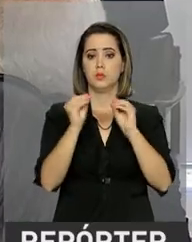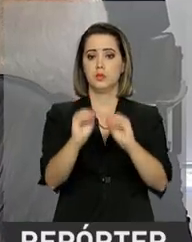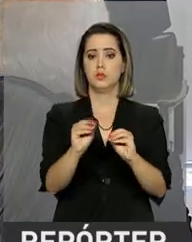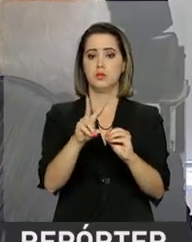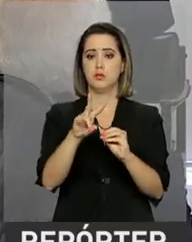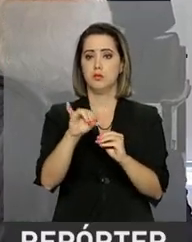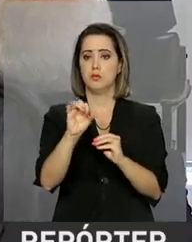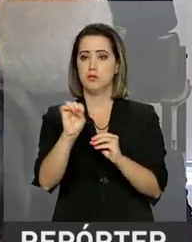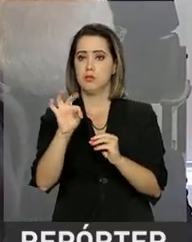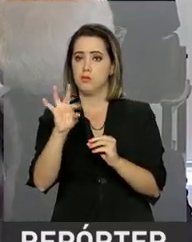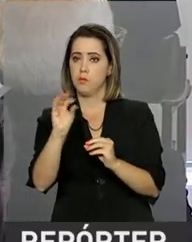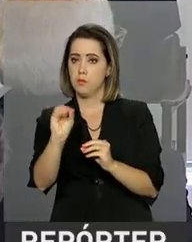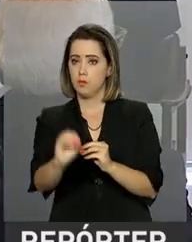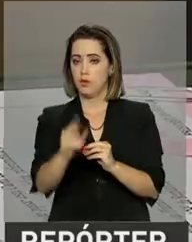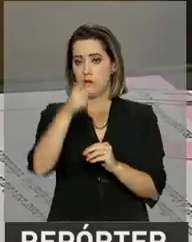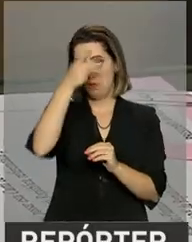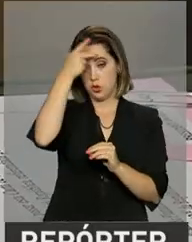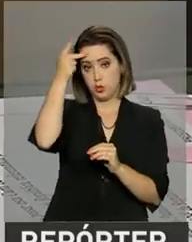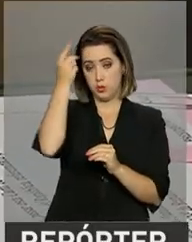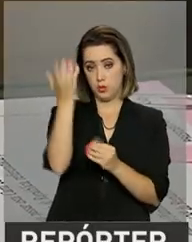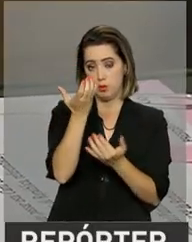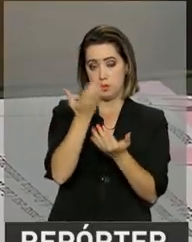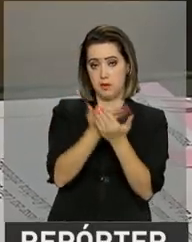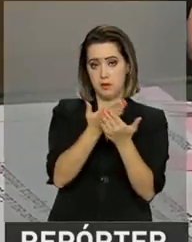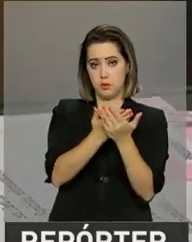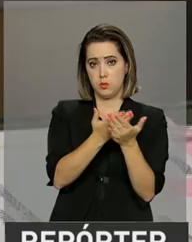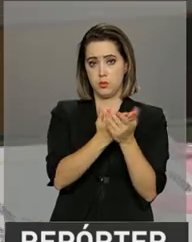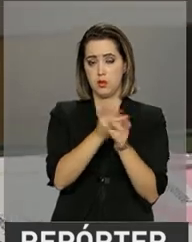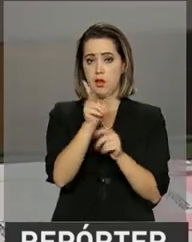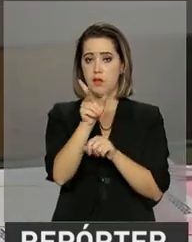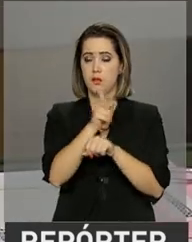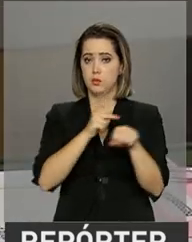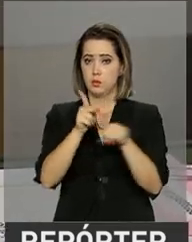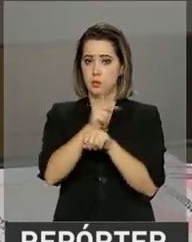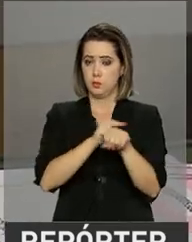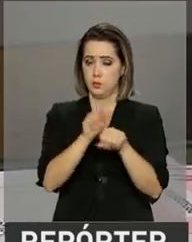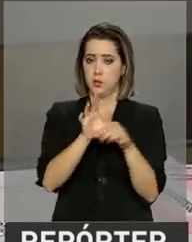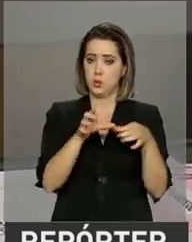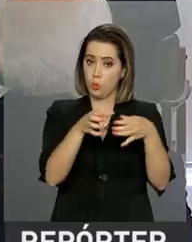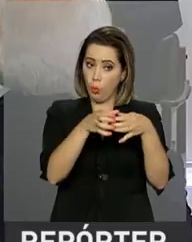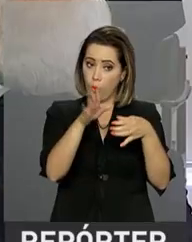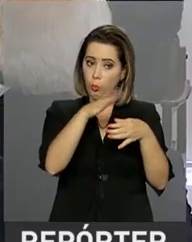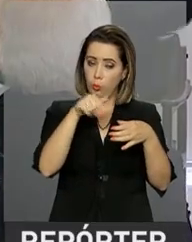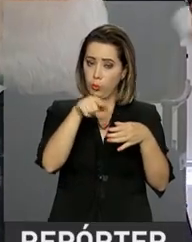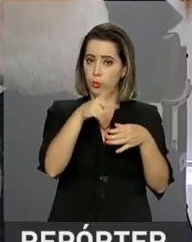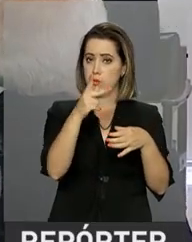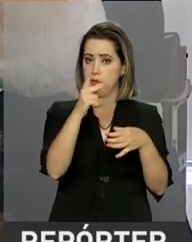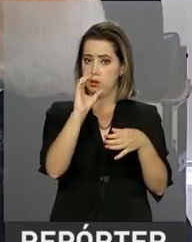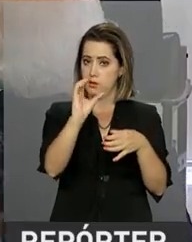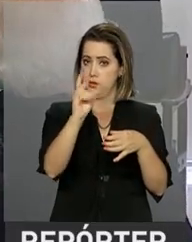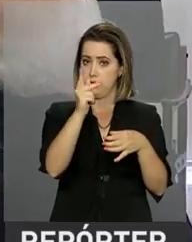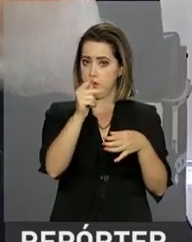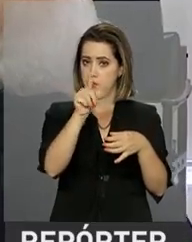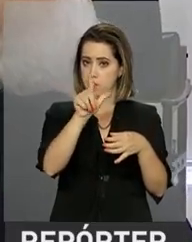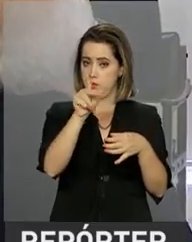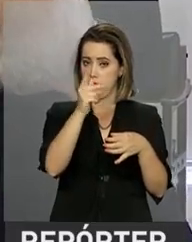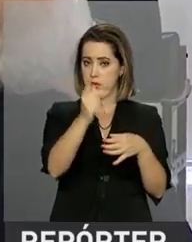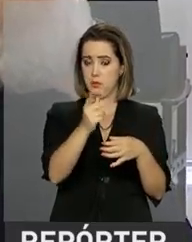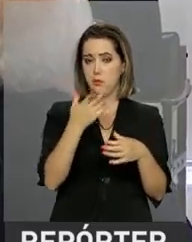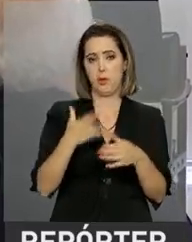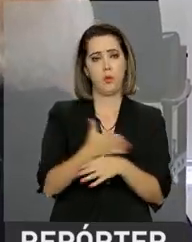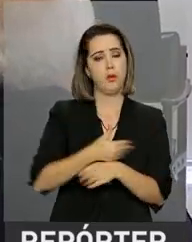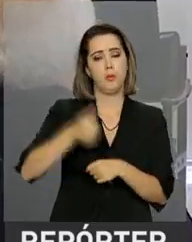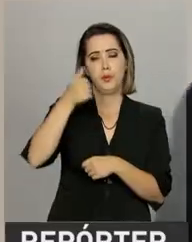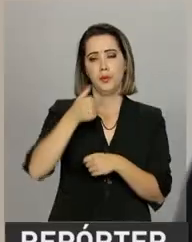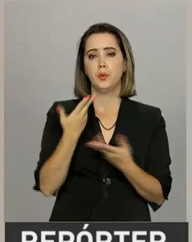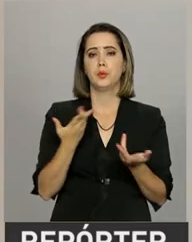de vistos para estudantes dos países membros da comunidade, o que na prática vai agilizar a emissão de vistos